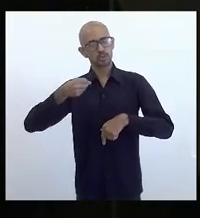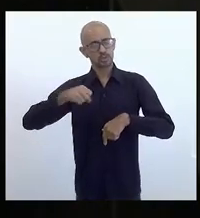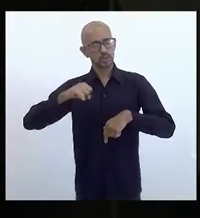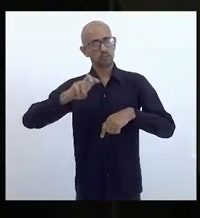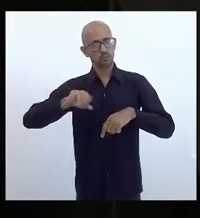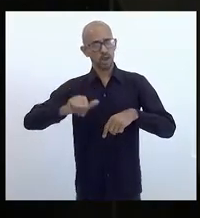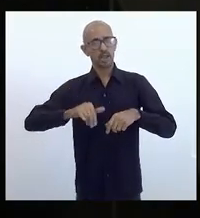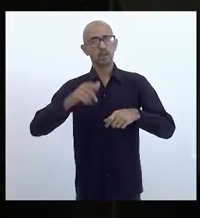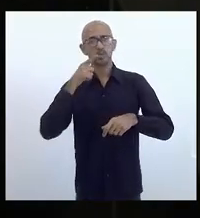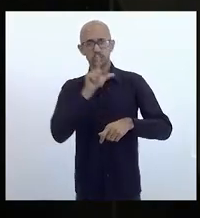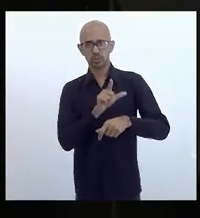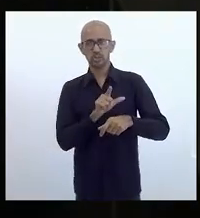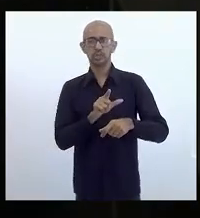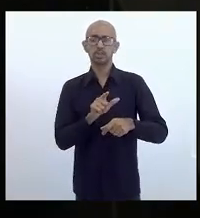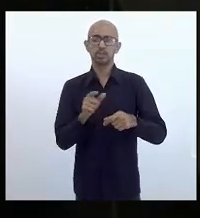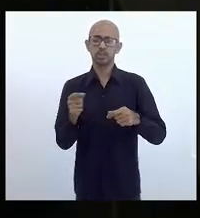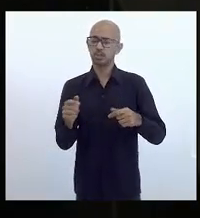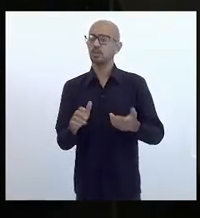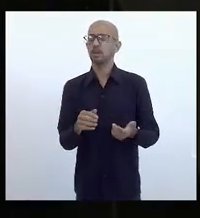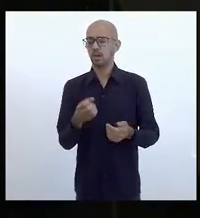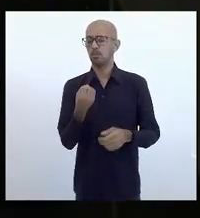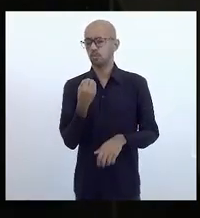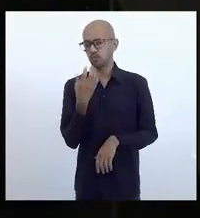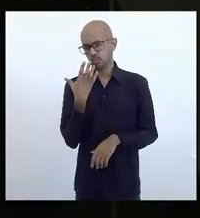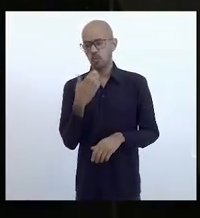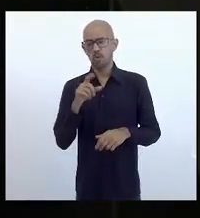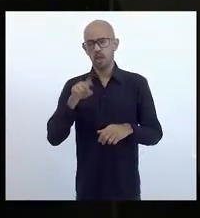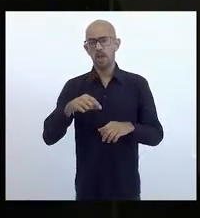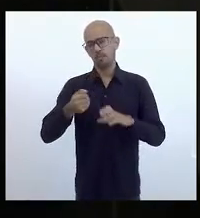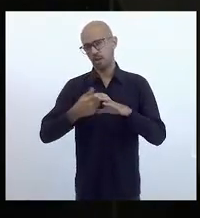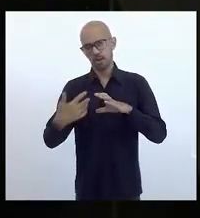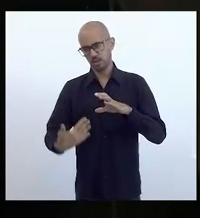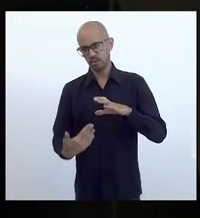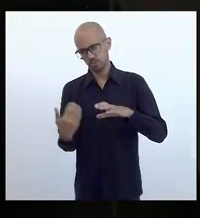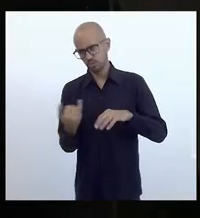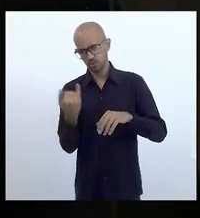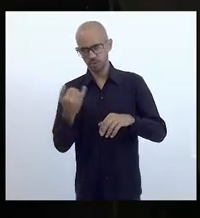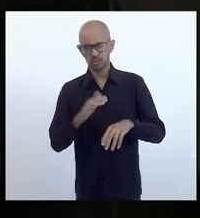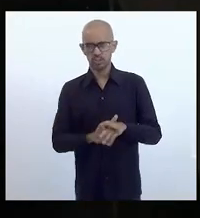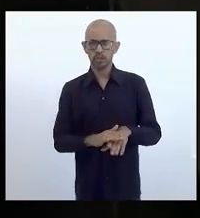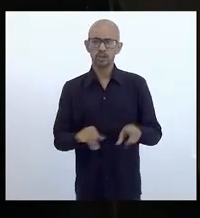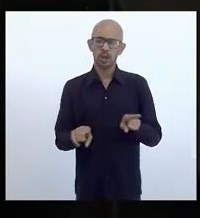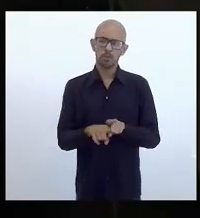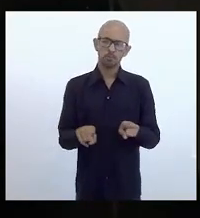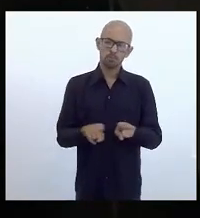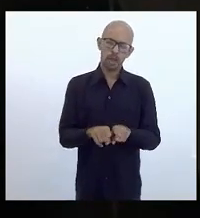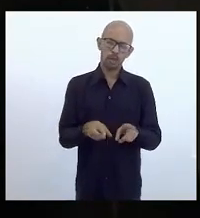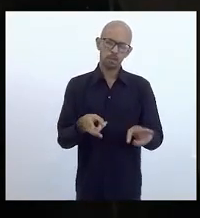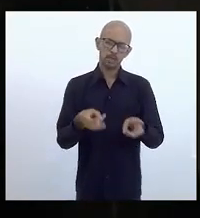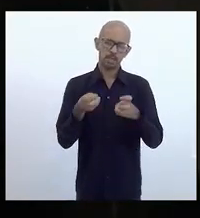Paulo? Esse é um aspecto. E também chama a atenção um número